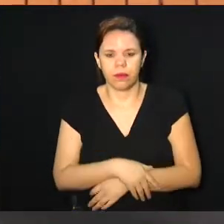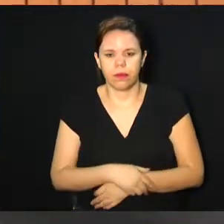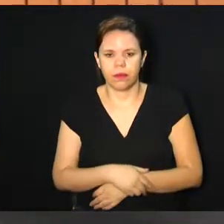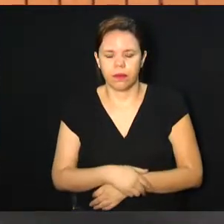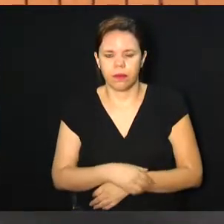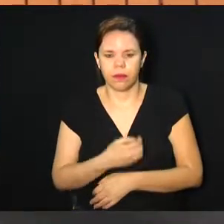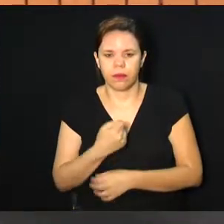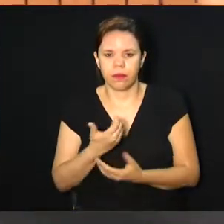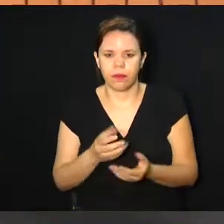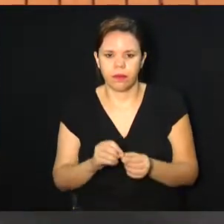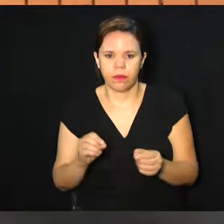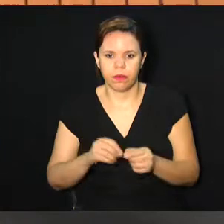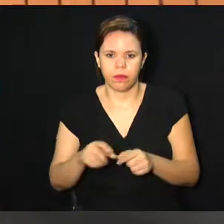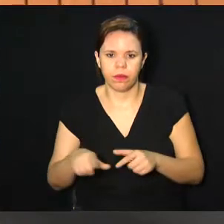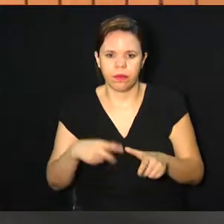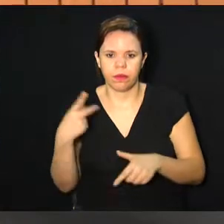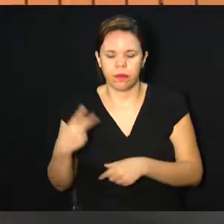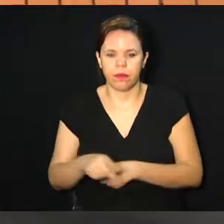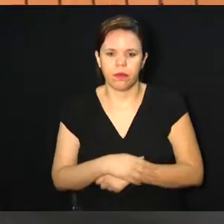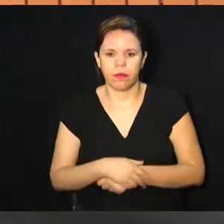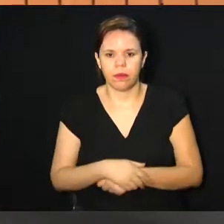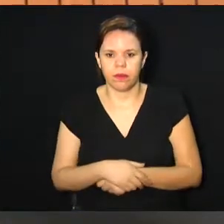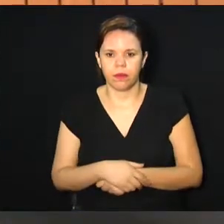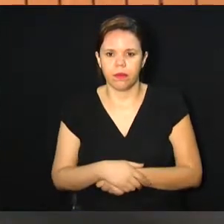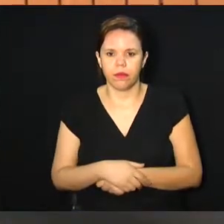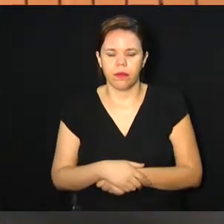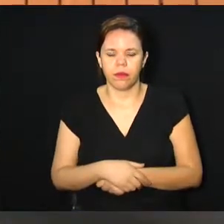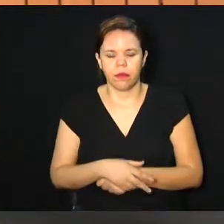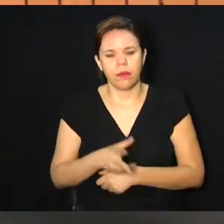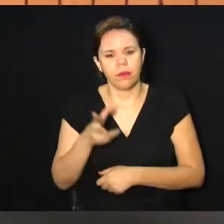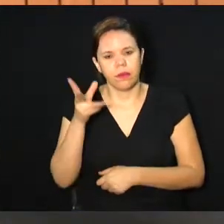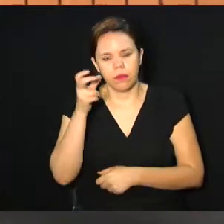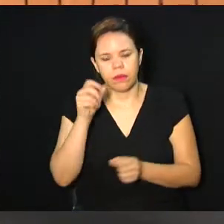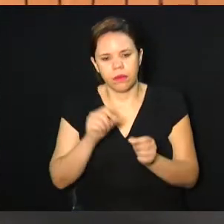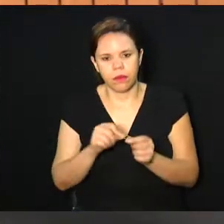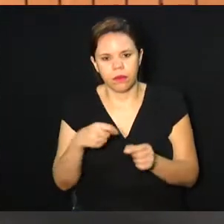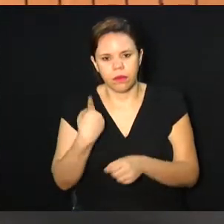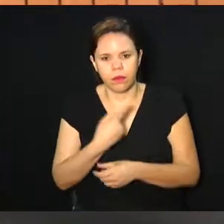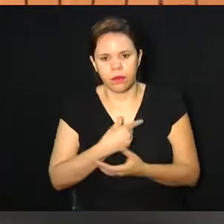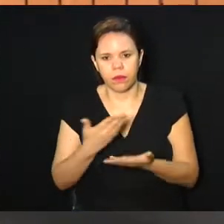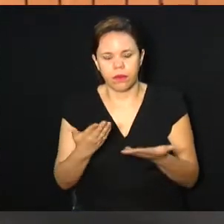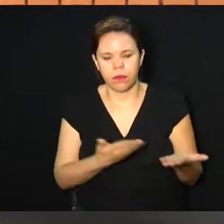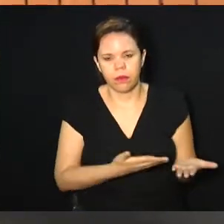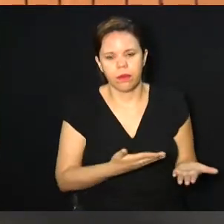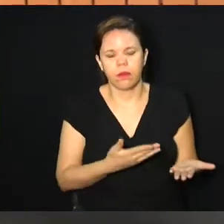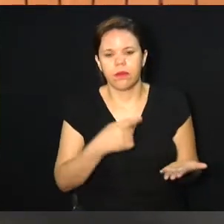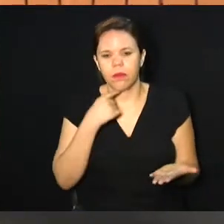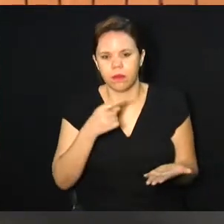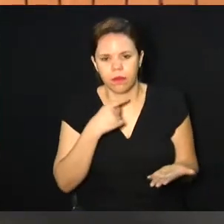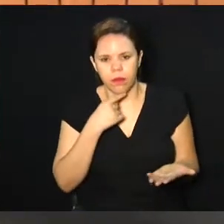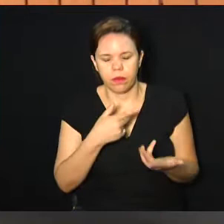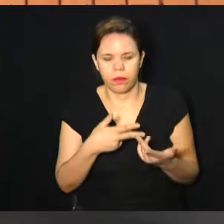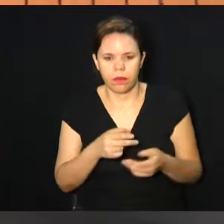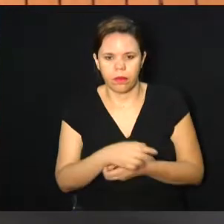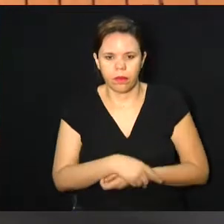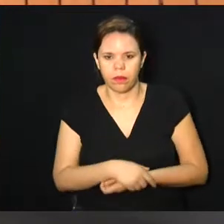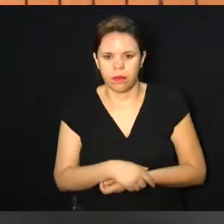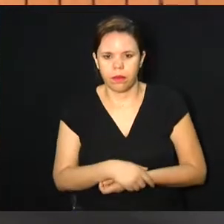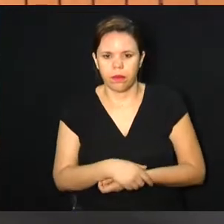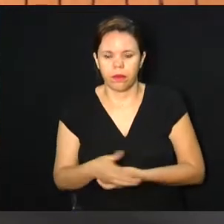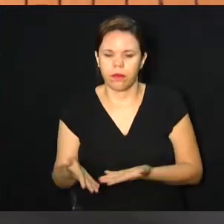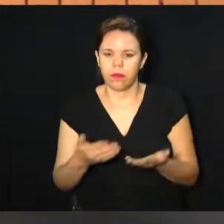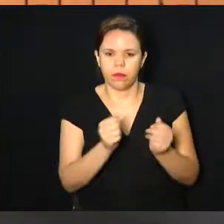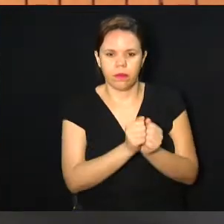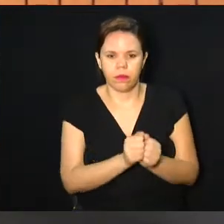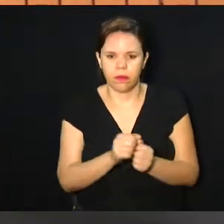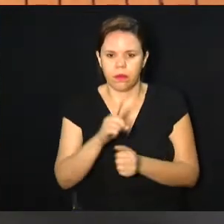que fizeram o trabalho deles, e nos ouviram, receberam nossos questionamentos, fomos junto com